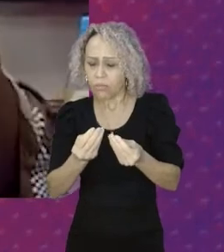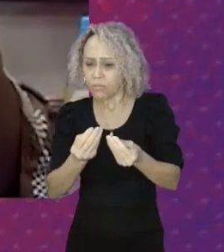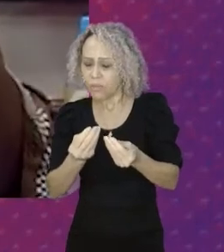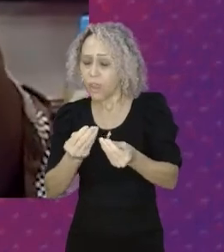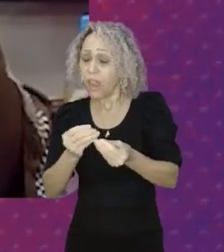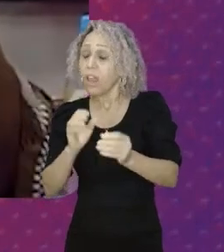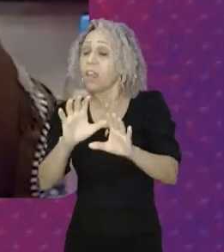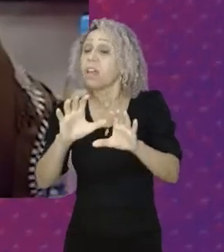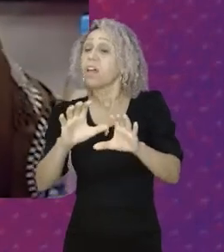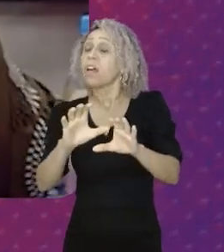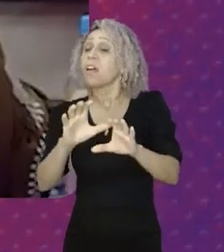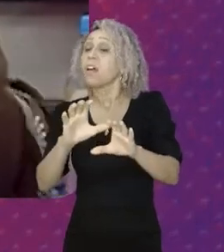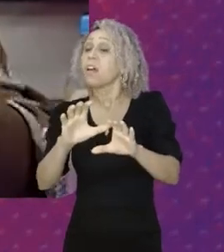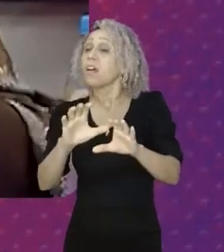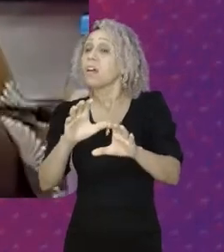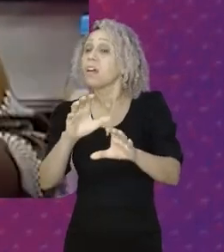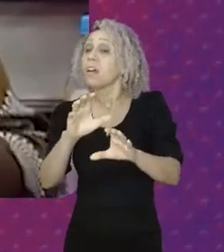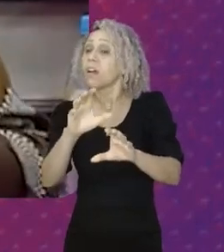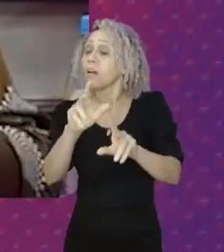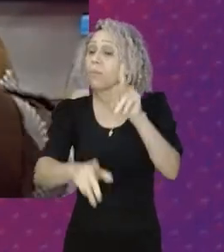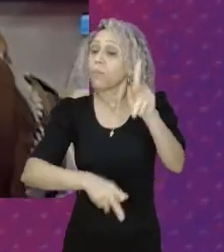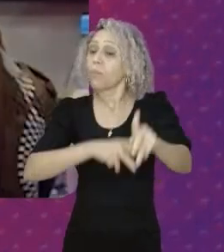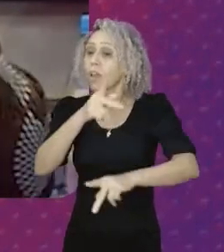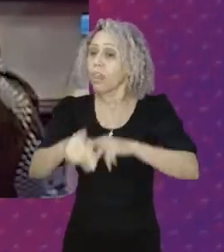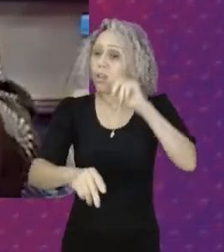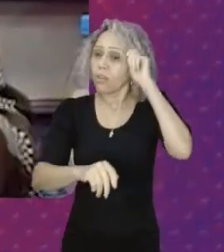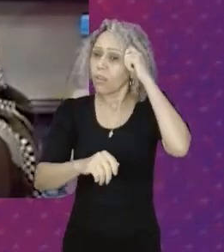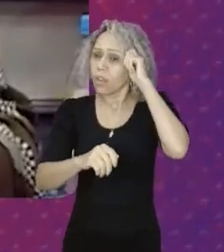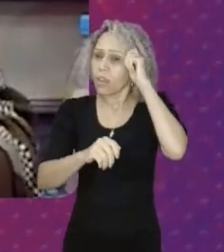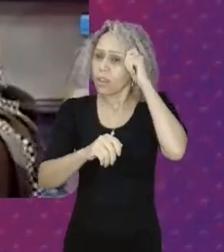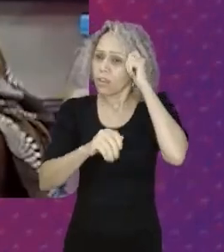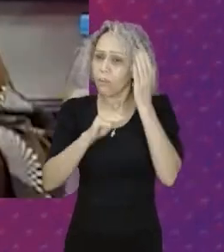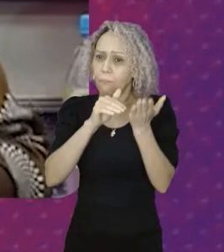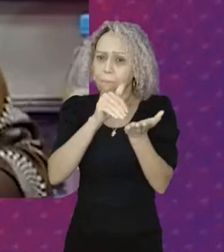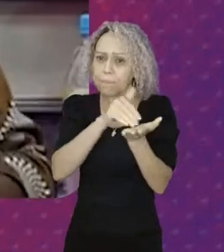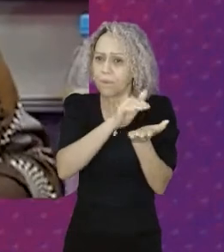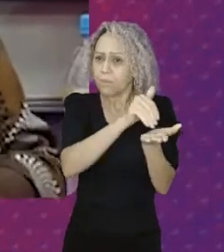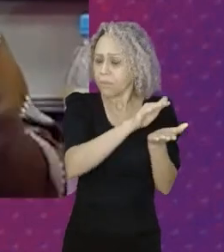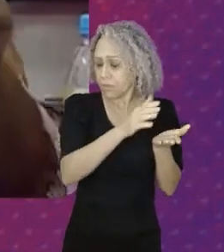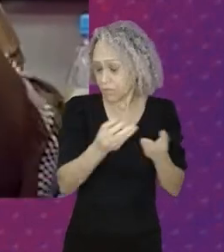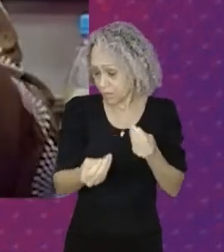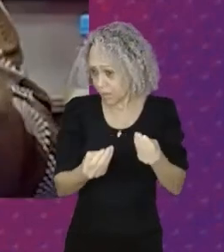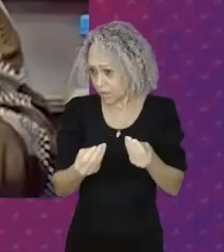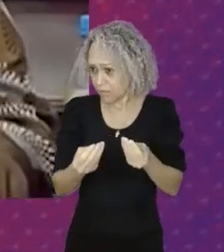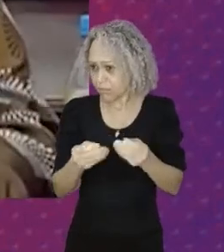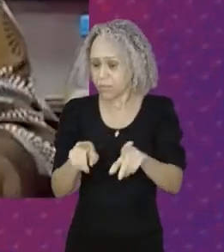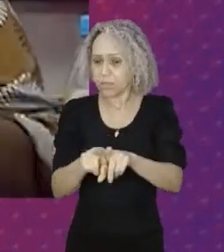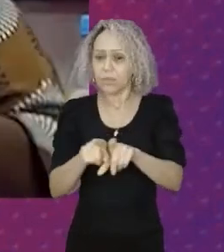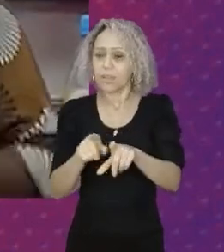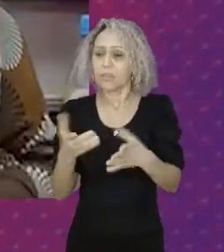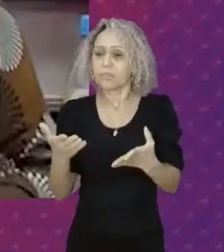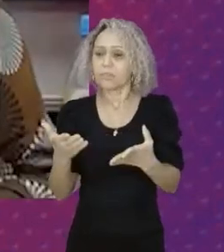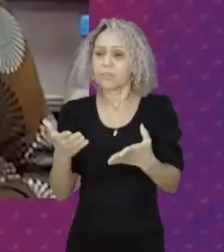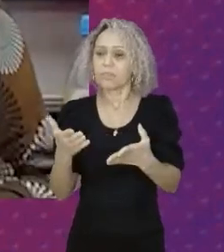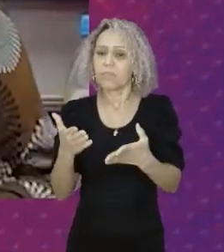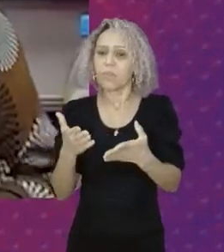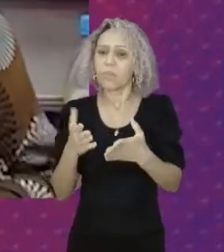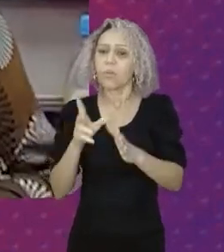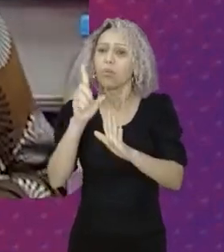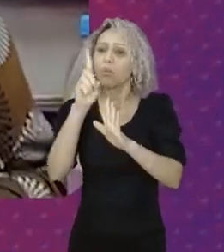foi excluída do acesso à terra, do acesso ao financiamento público e do direito à